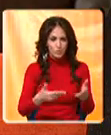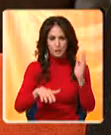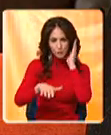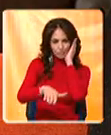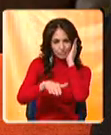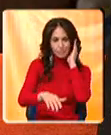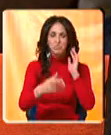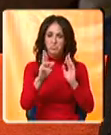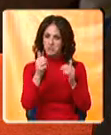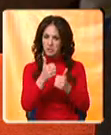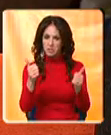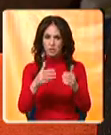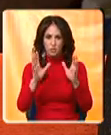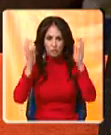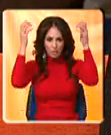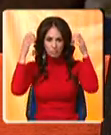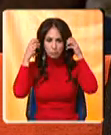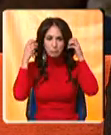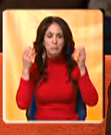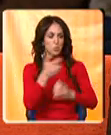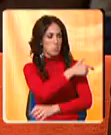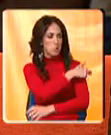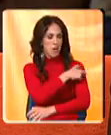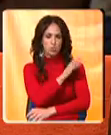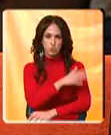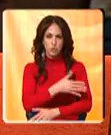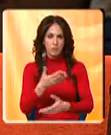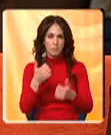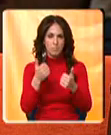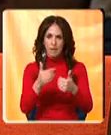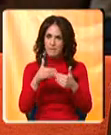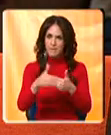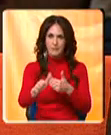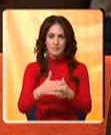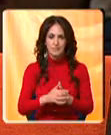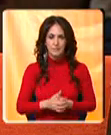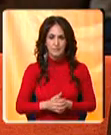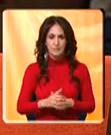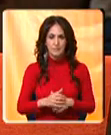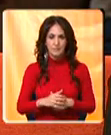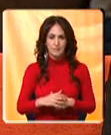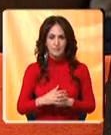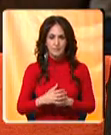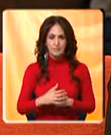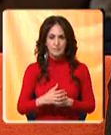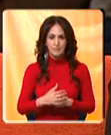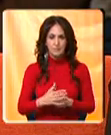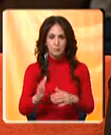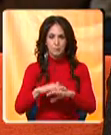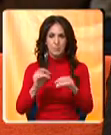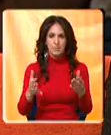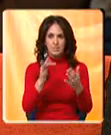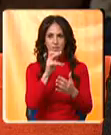e fico mesmo feliz por isso. Até já tens os fones tatuados no braço, por isso. É pá, bola para a frente. Graças meu a Deus. Graças a